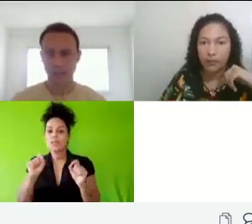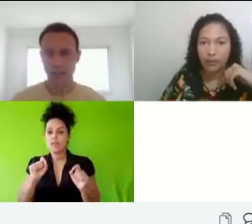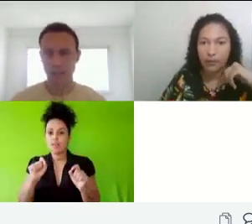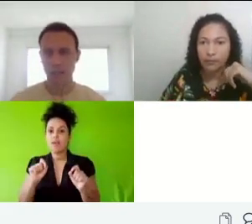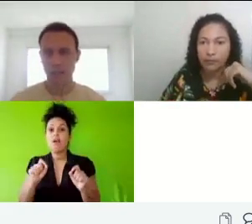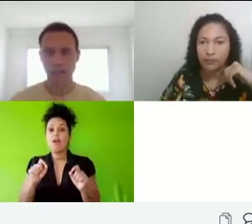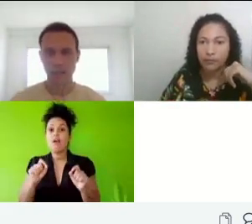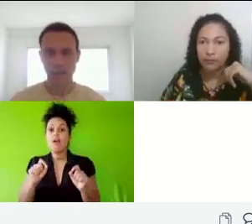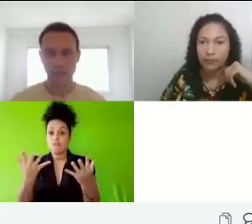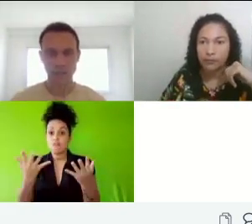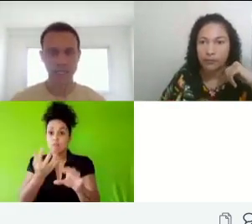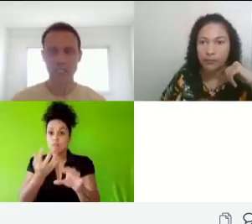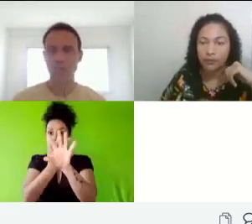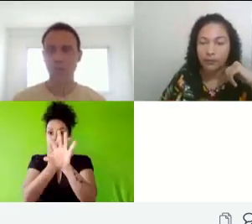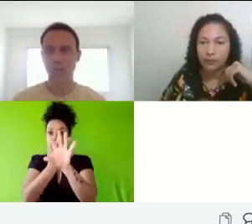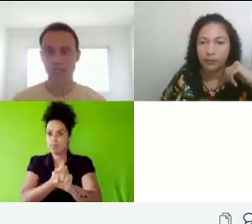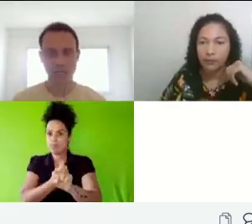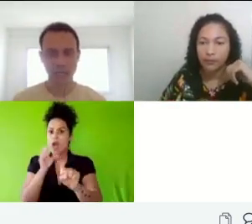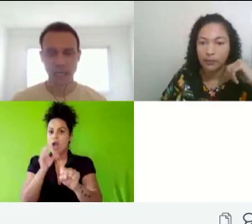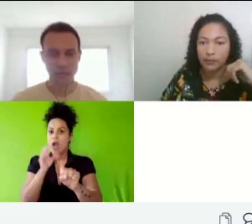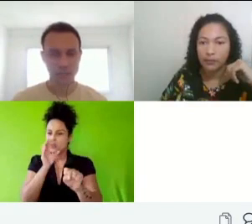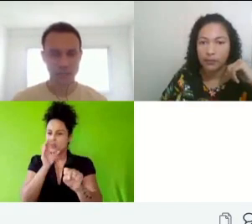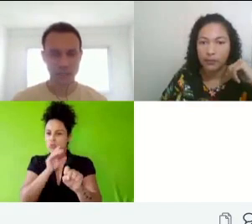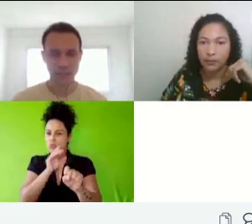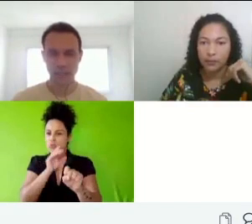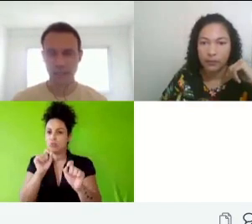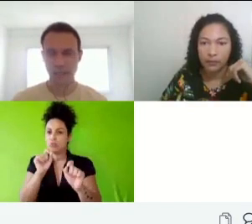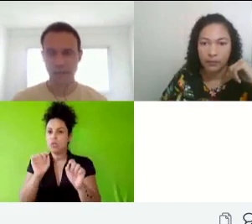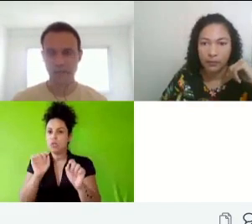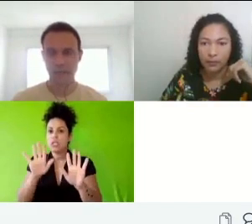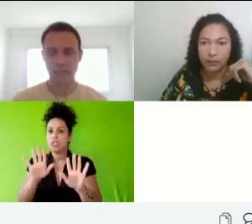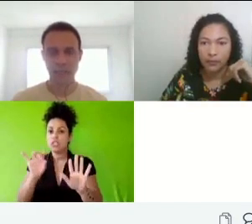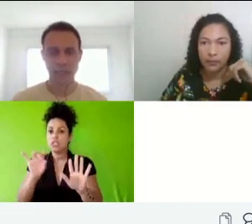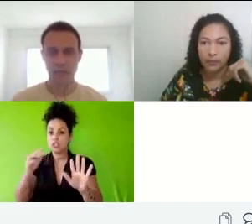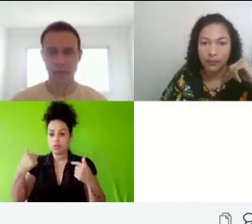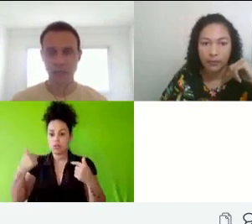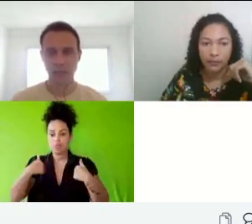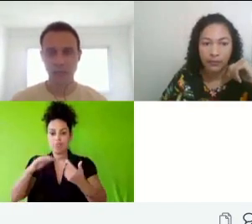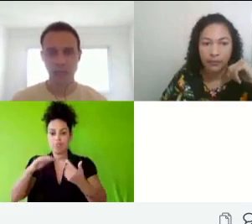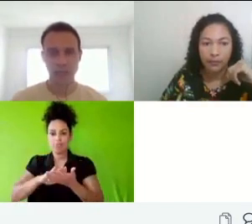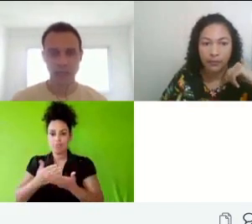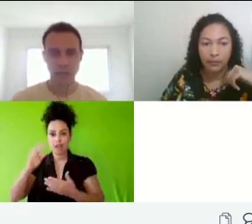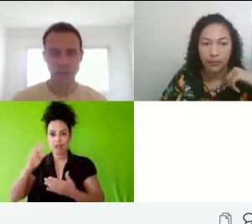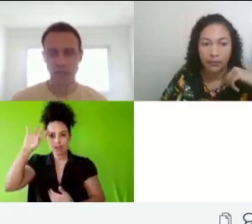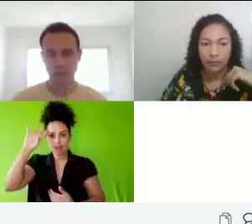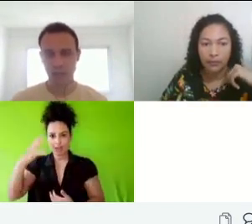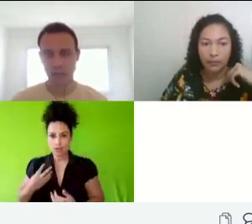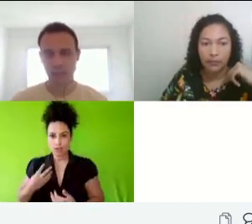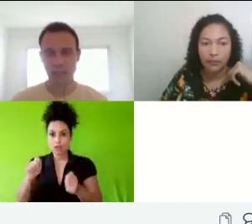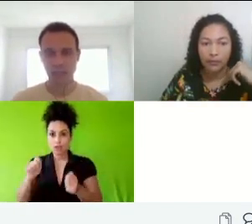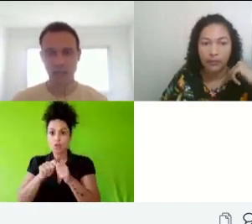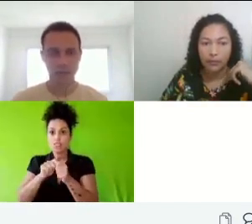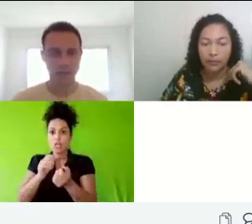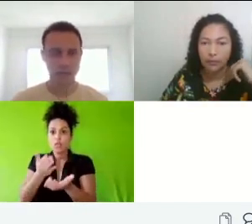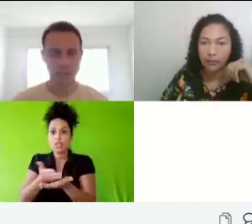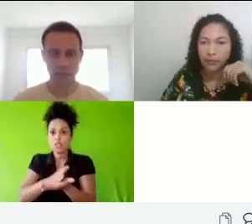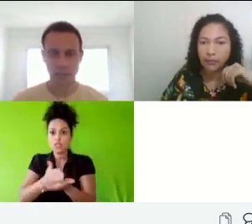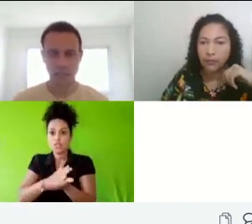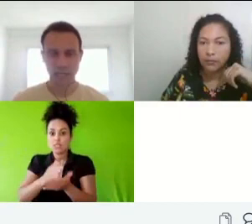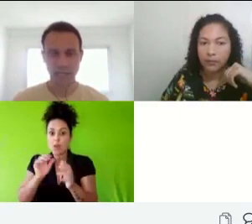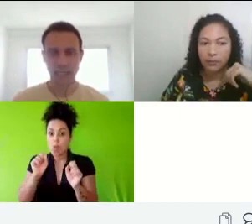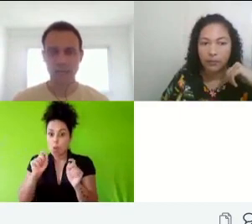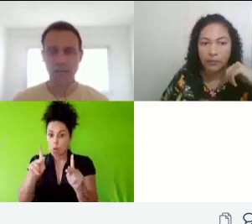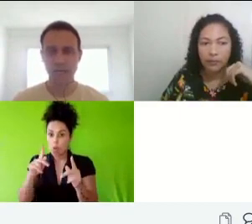câmera, né? E deixar somente a Cláudia ali na tela para fazer a tradução. E o motivo disso é para a gente